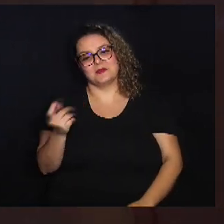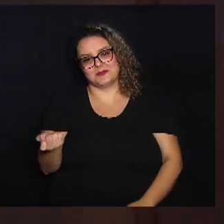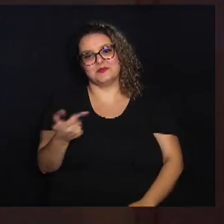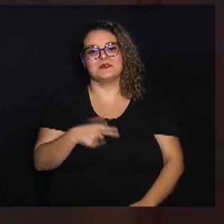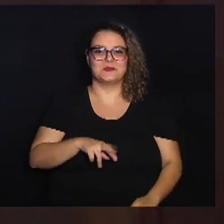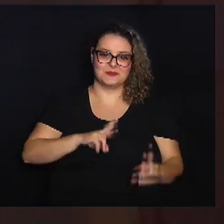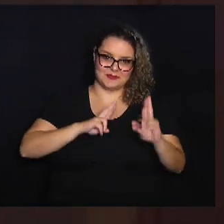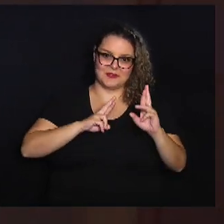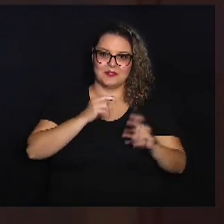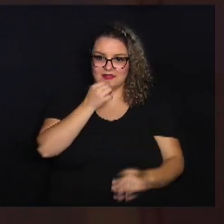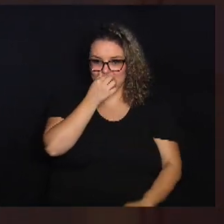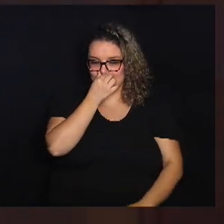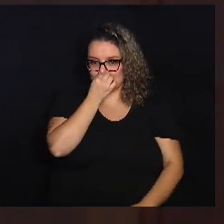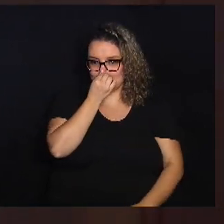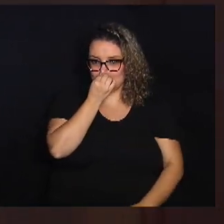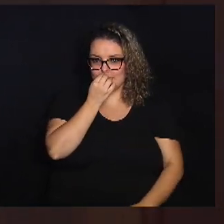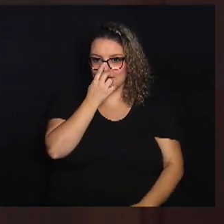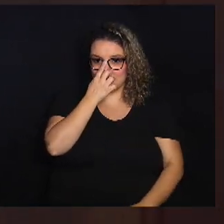esperava.